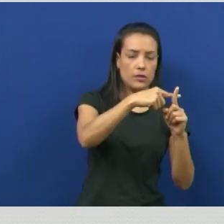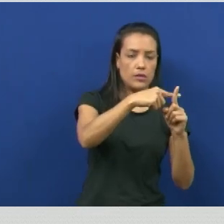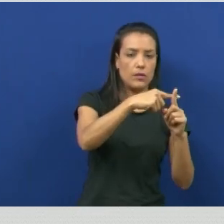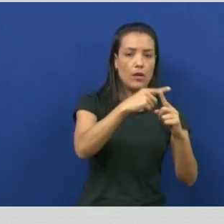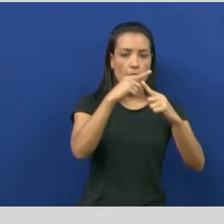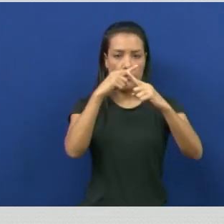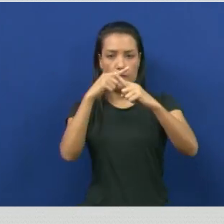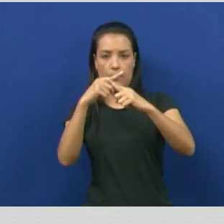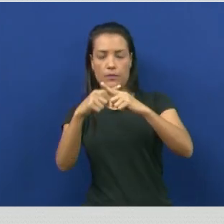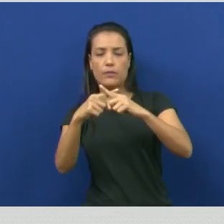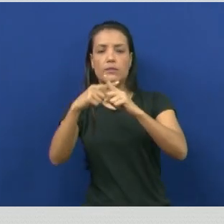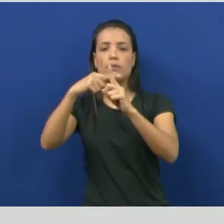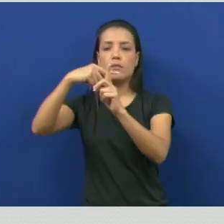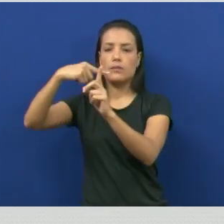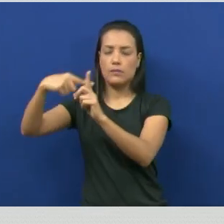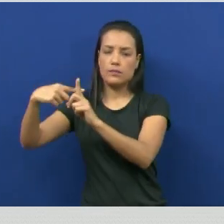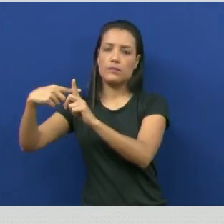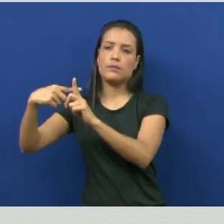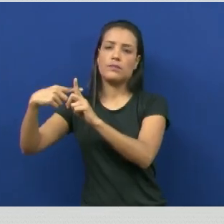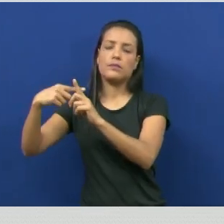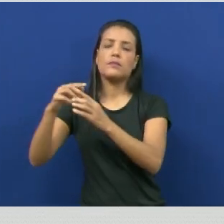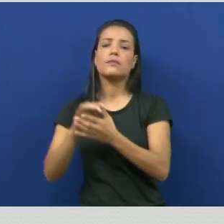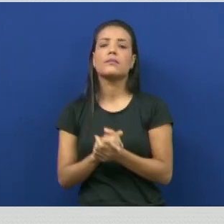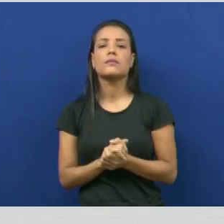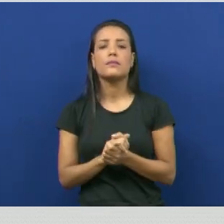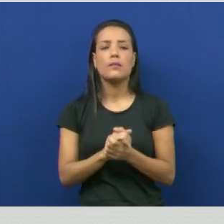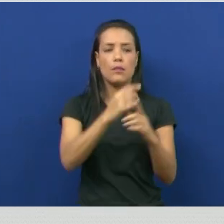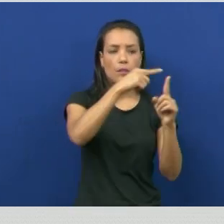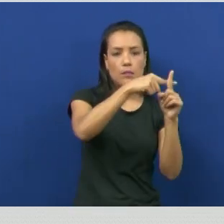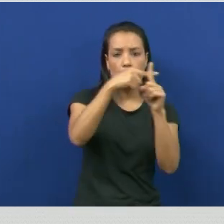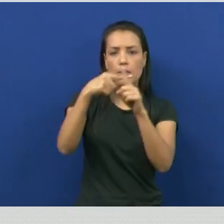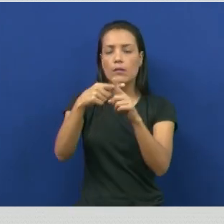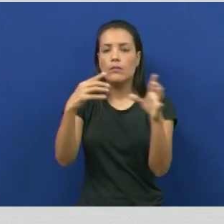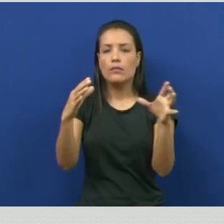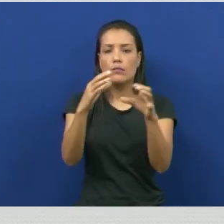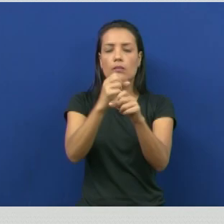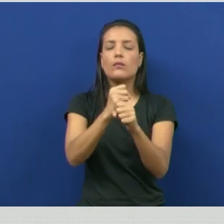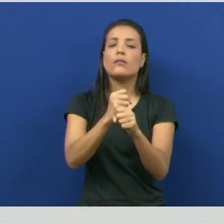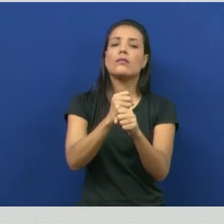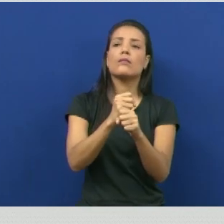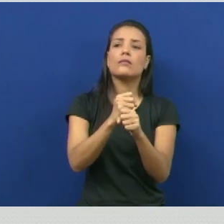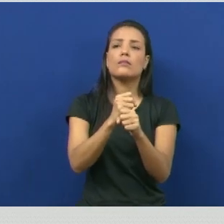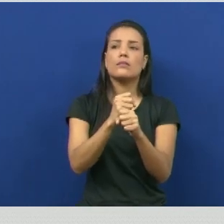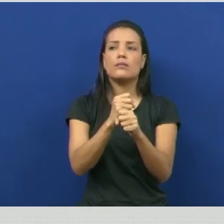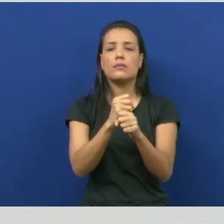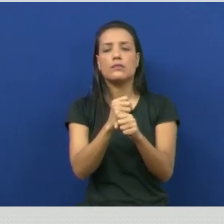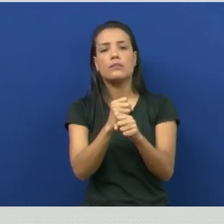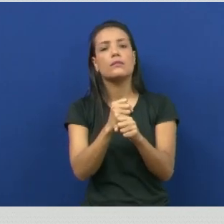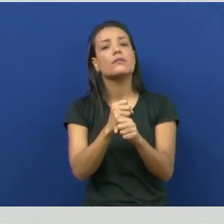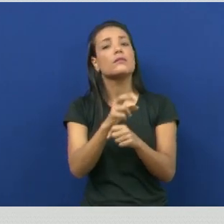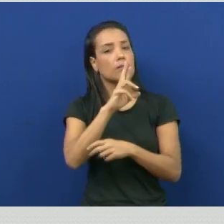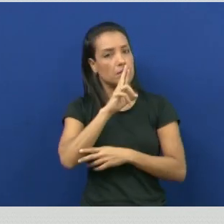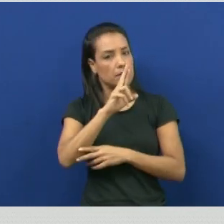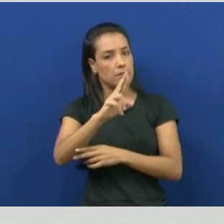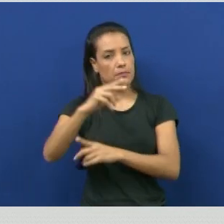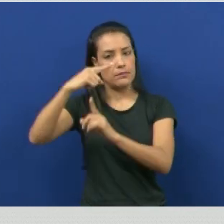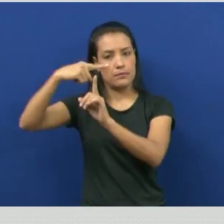tá? Mais vezes mais. Na nossa regrinha ali, ó, é a primeira. E ela diz que vai dar